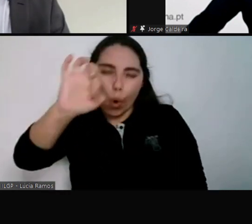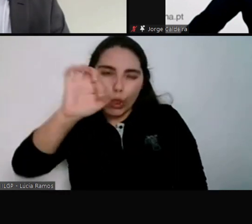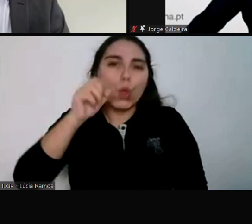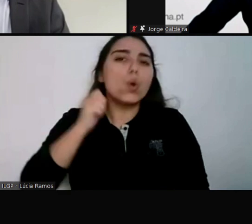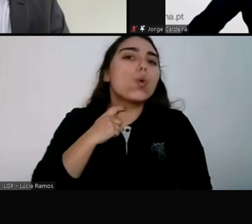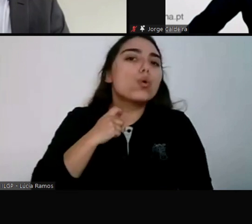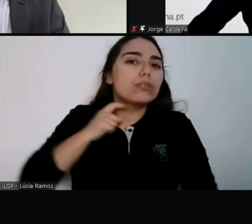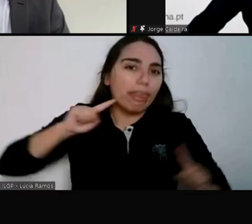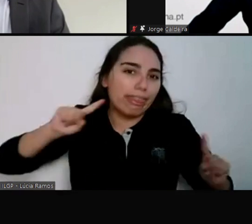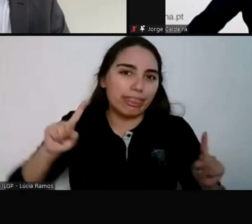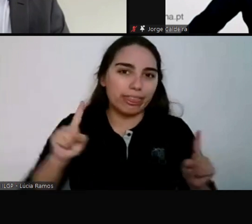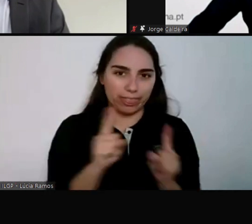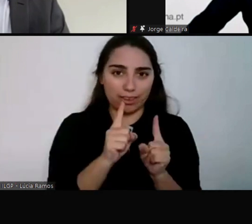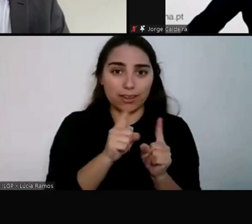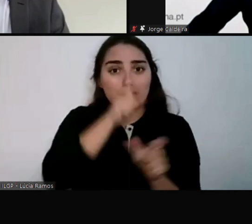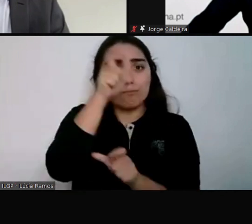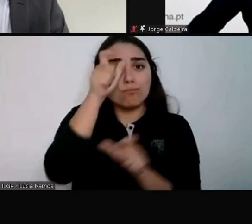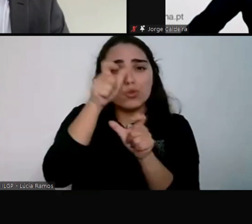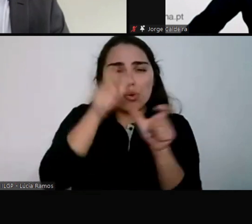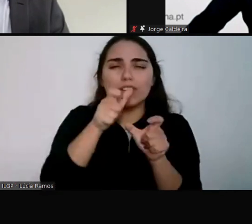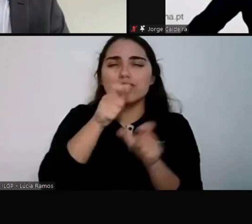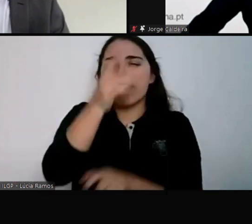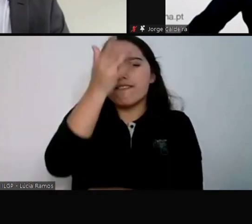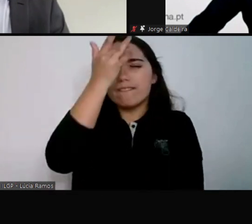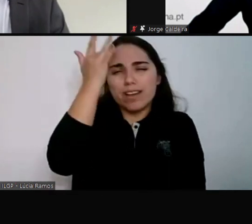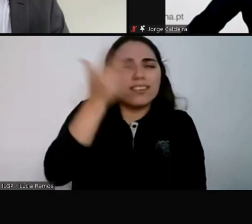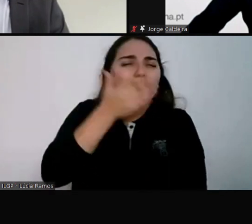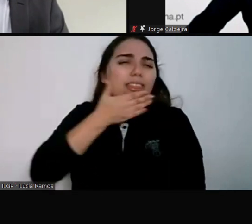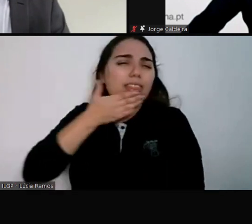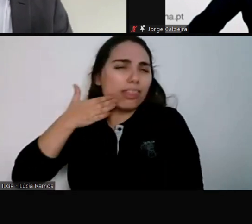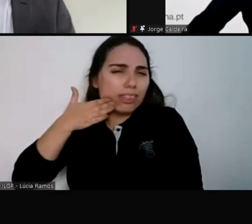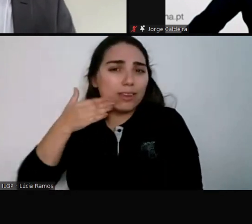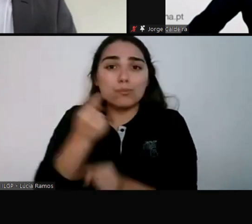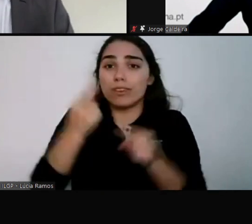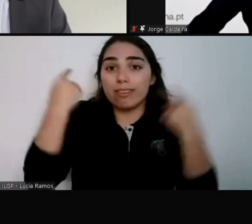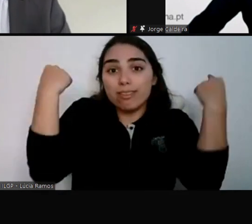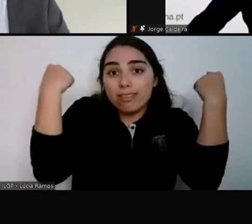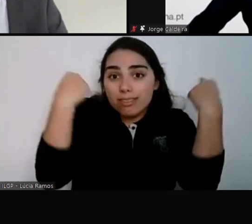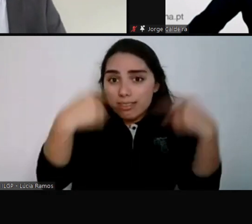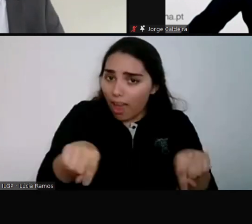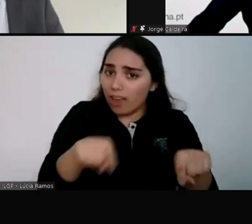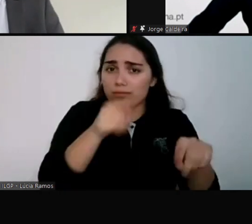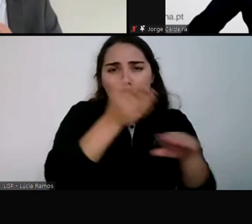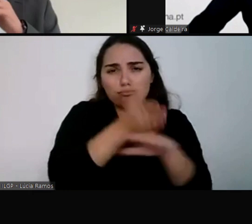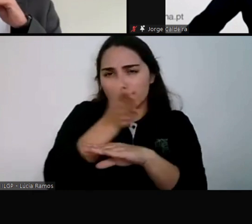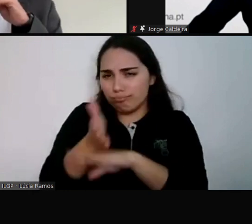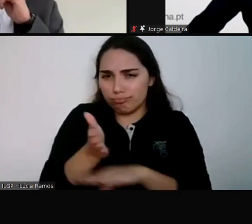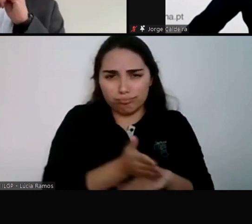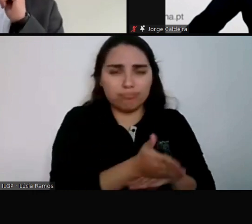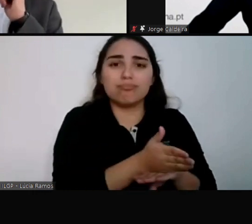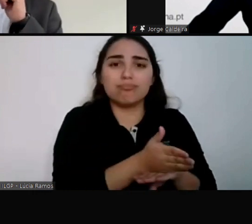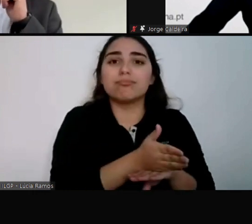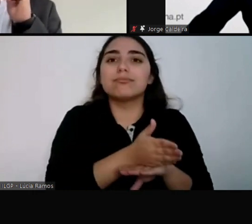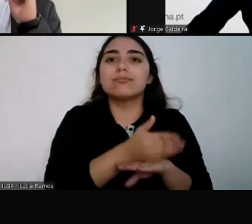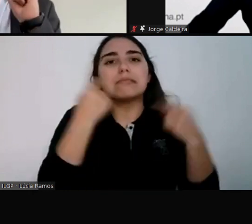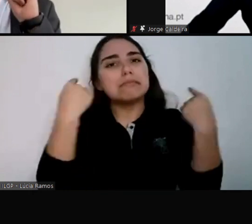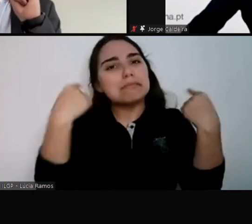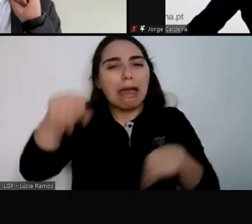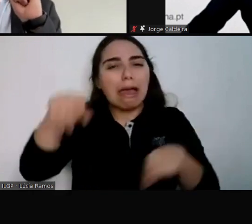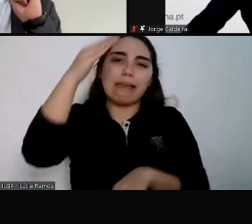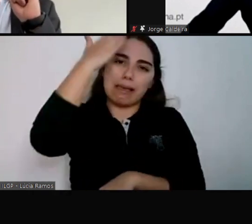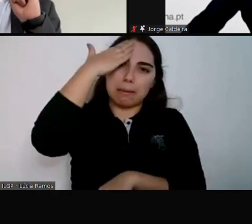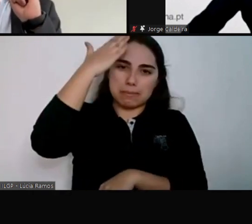que as pessoas facilmente, porque têm muitos recursos de experimentação, têm muitos feedbacks, têm muita capacidade para